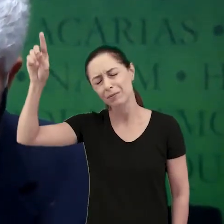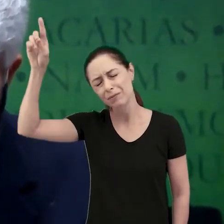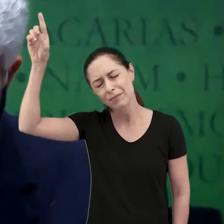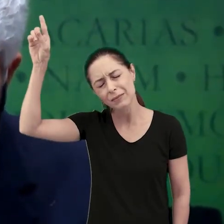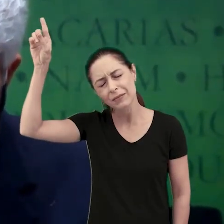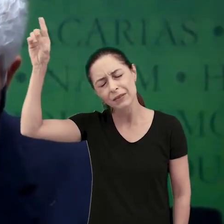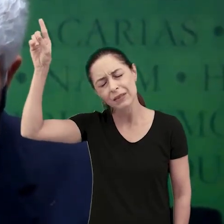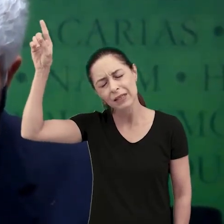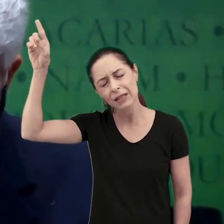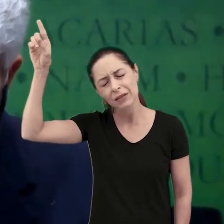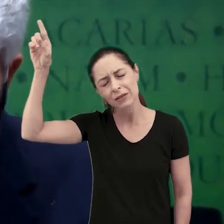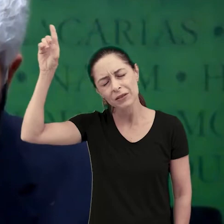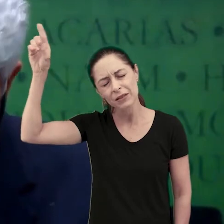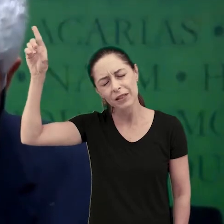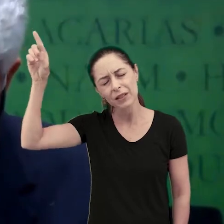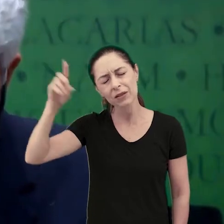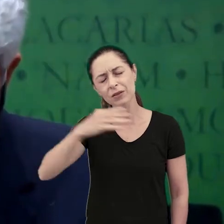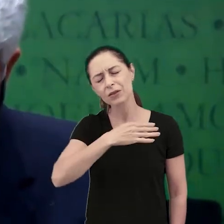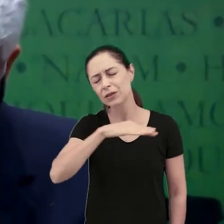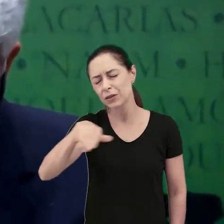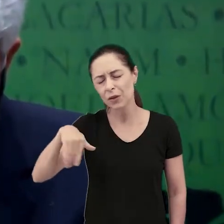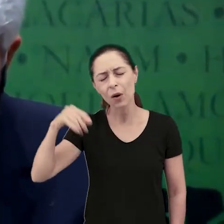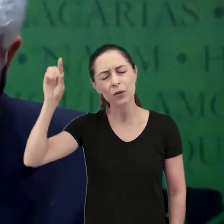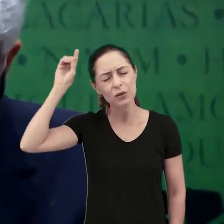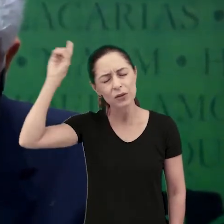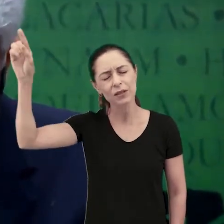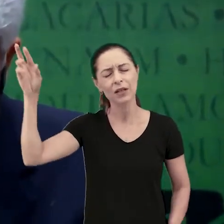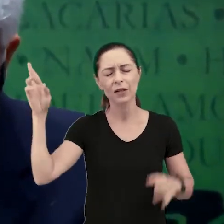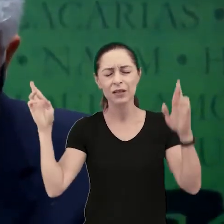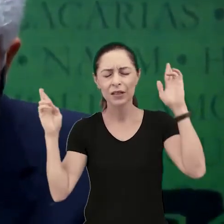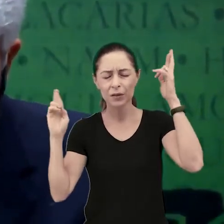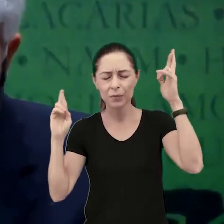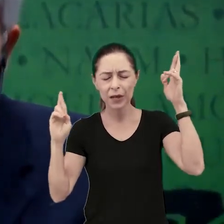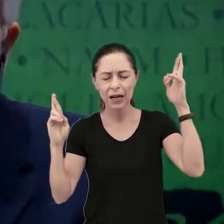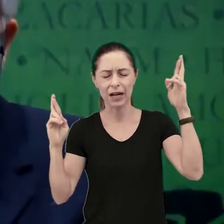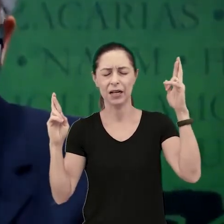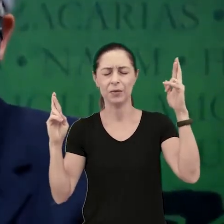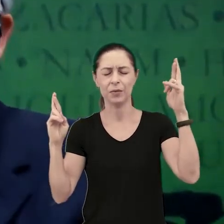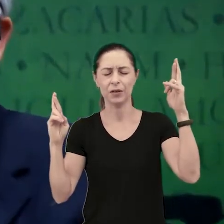a ti como nosso Deus e como a nossa esperança. A ti rendemos a